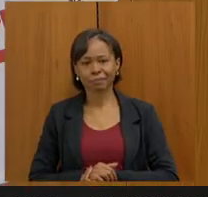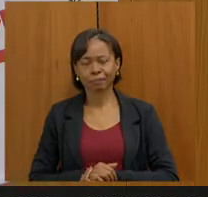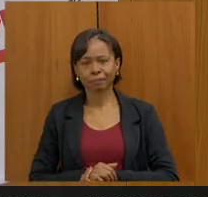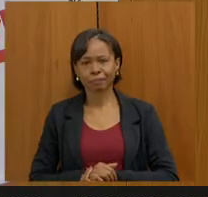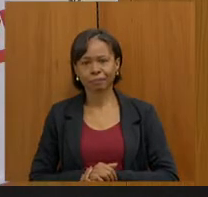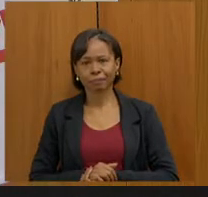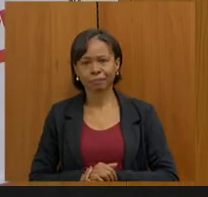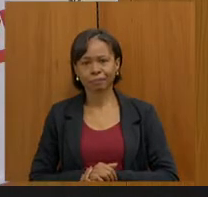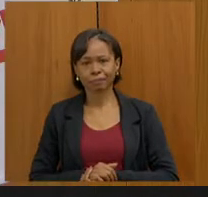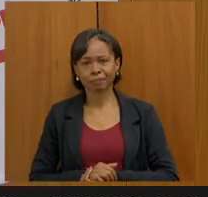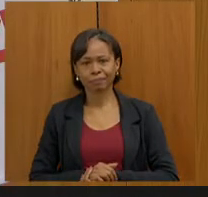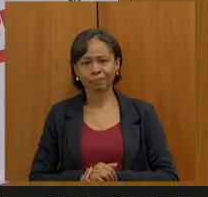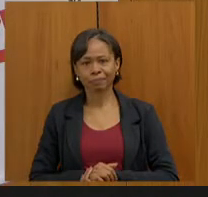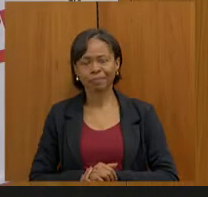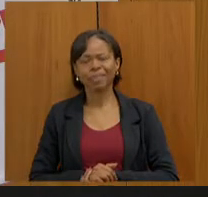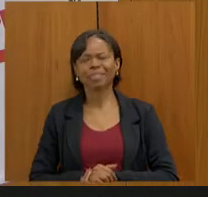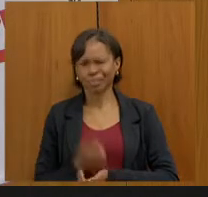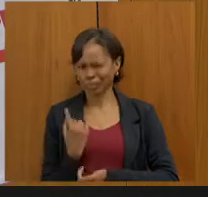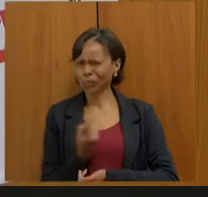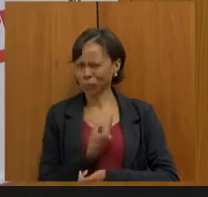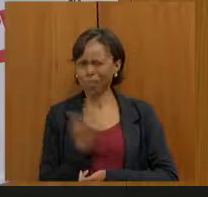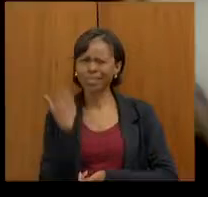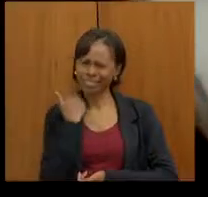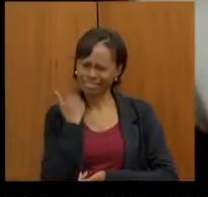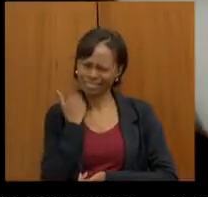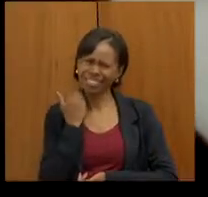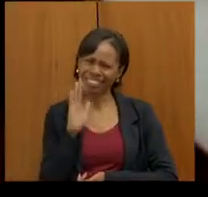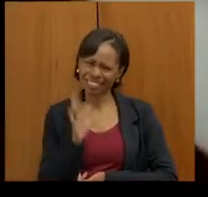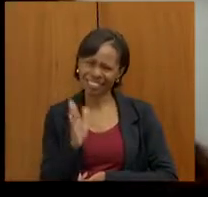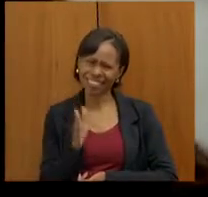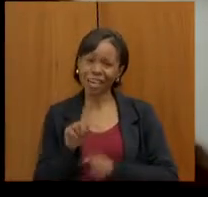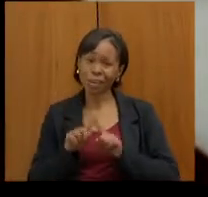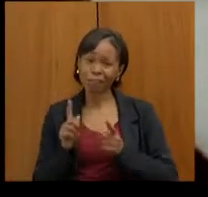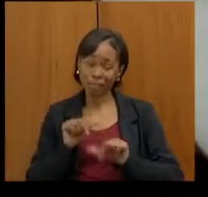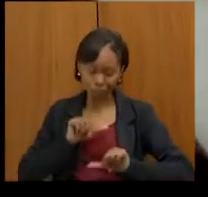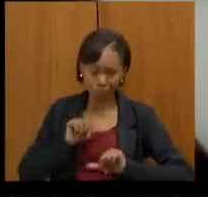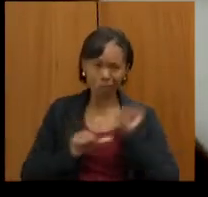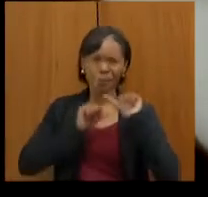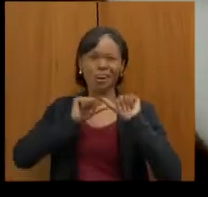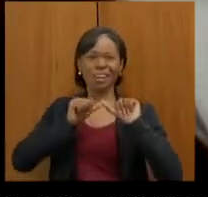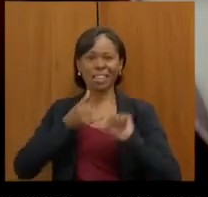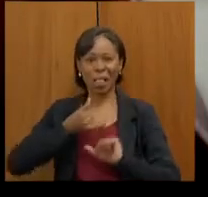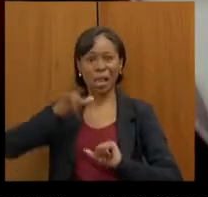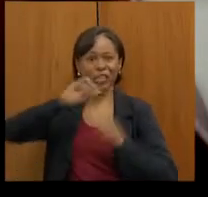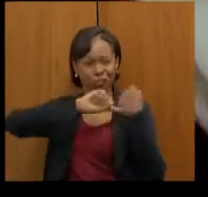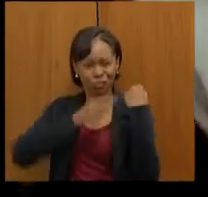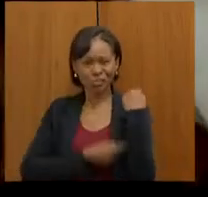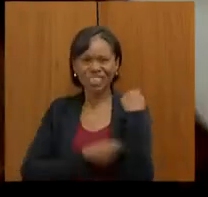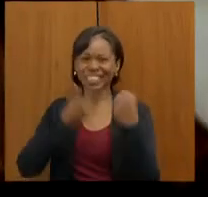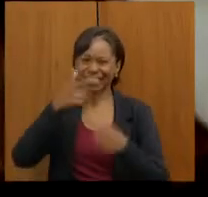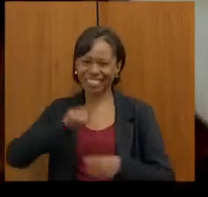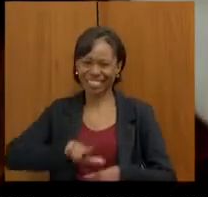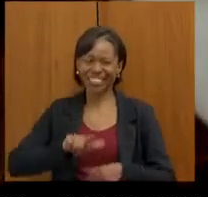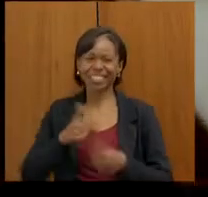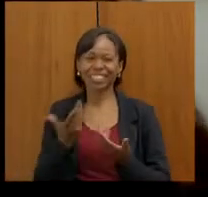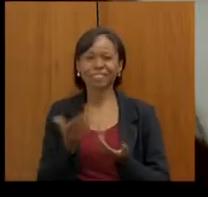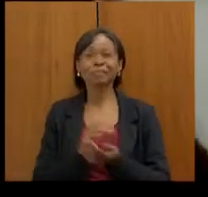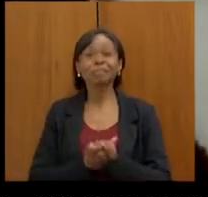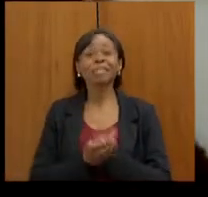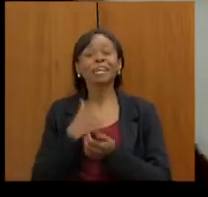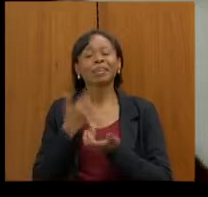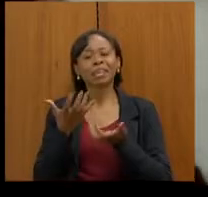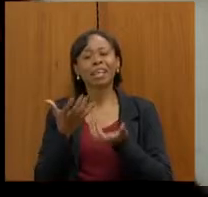a gente já tá cantada né Deputado agora está renovar as nossas energias estão renovadas eu